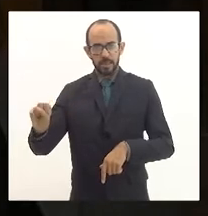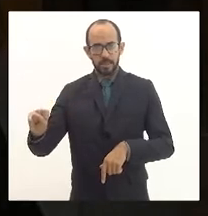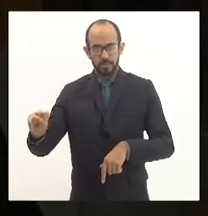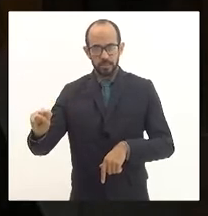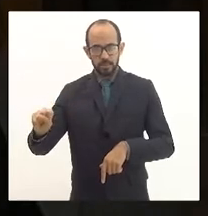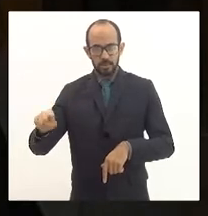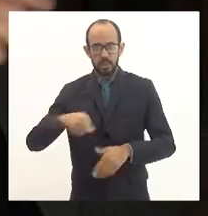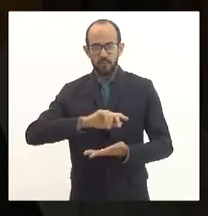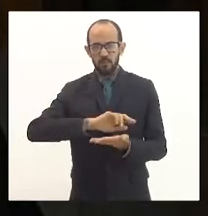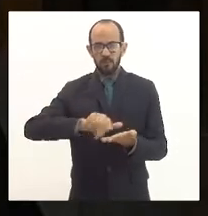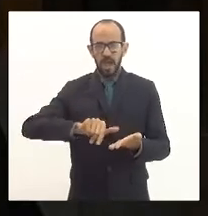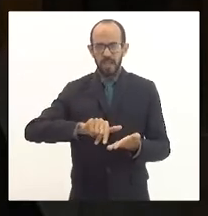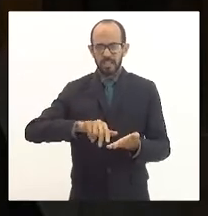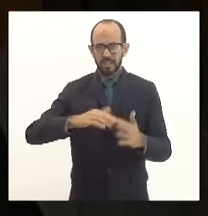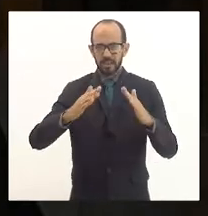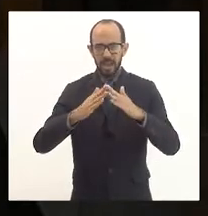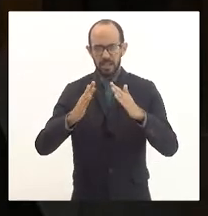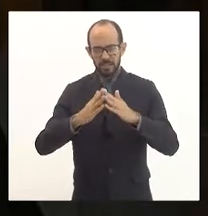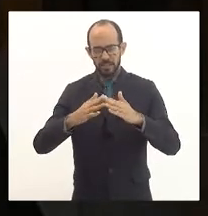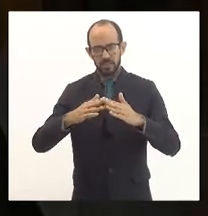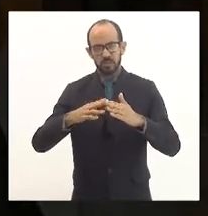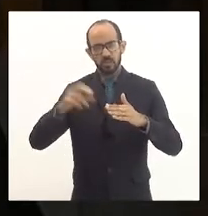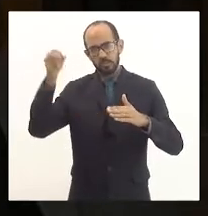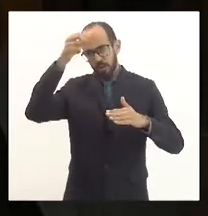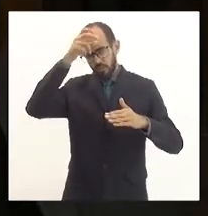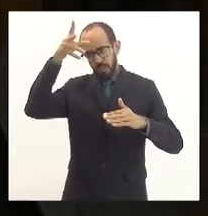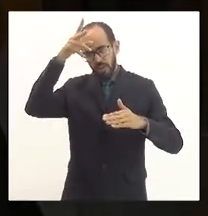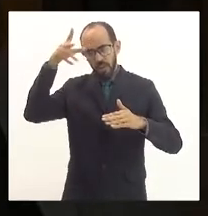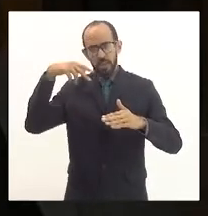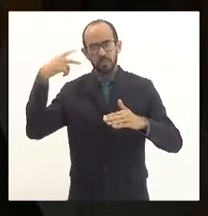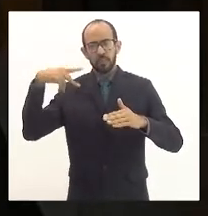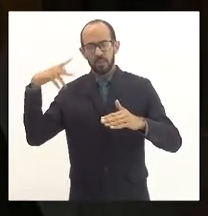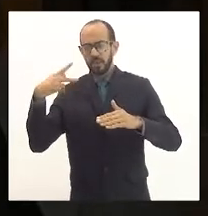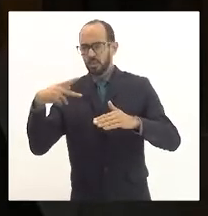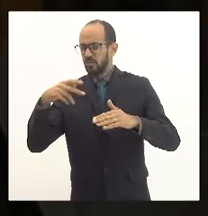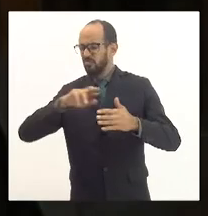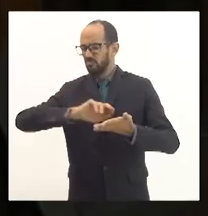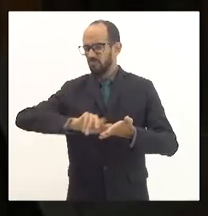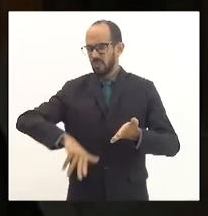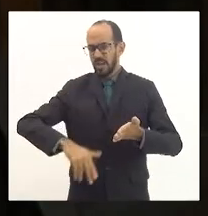vereadora Encontraram o dinheiro né levar a documentação autora